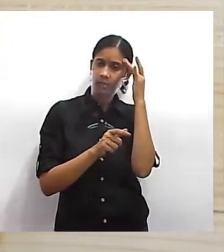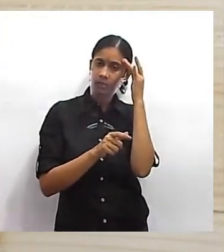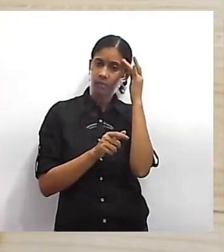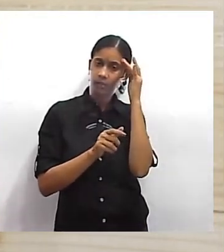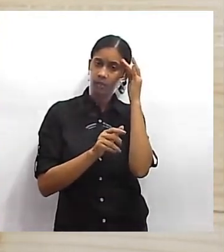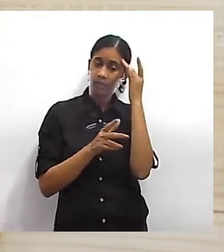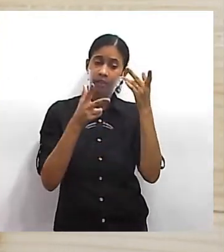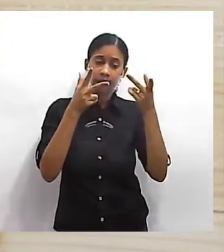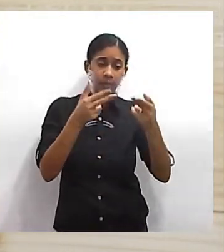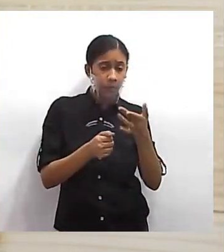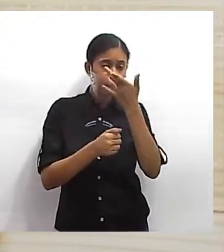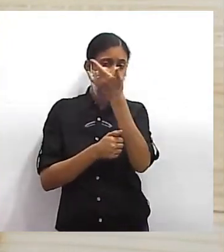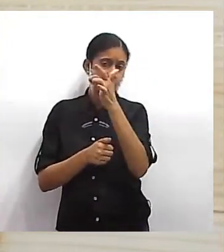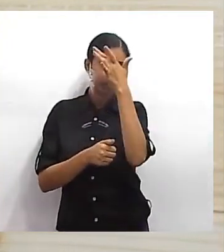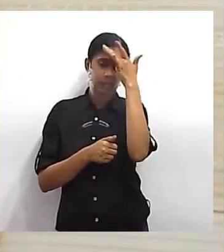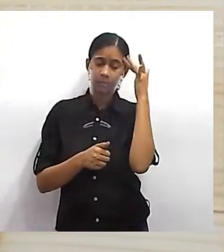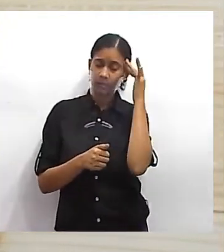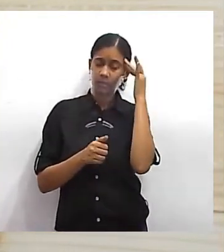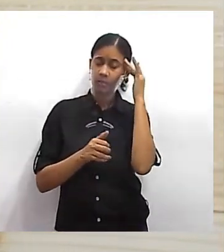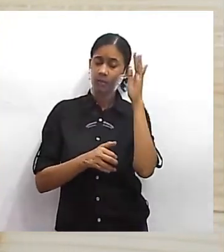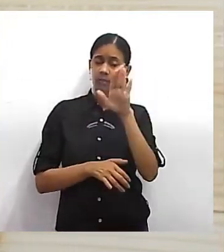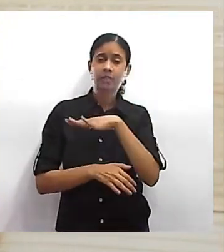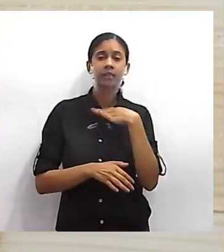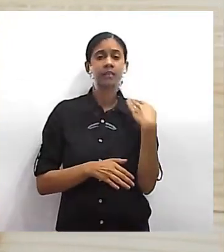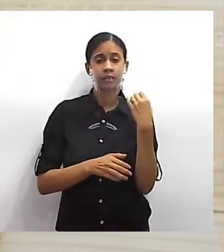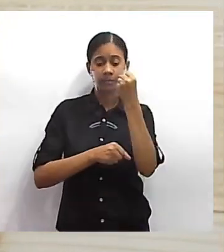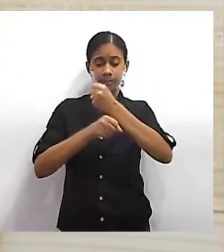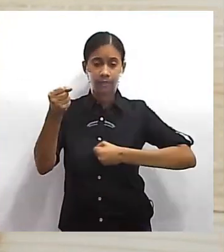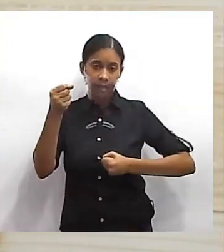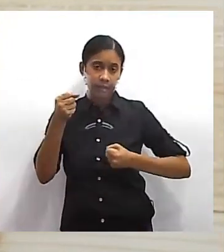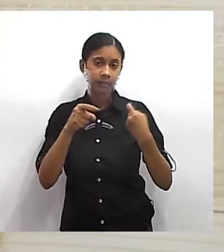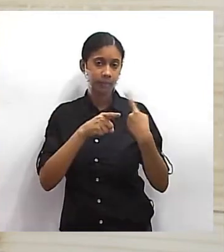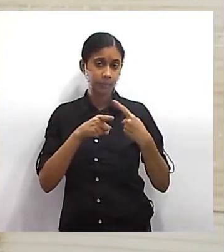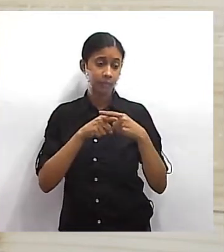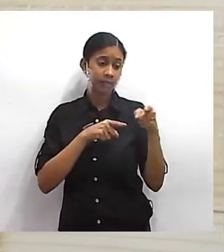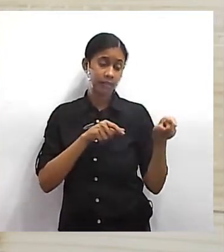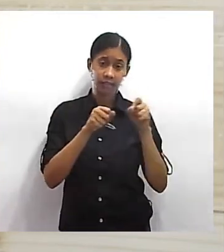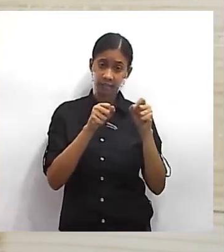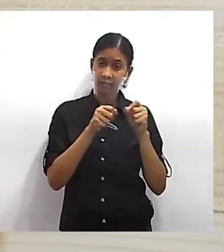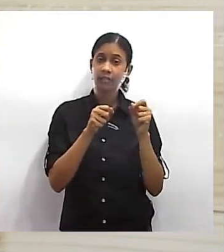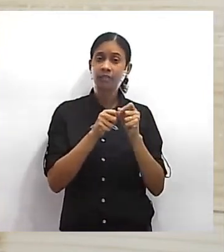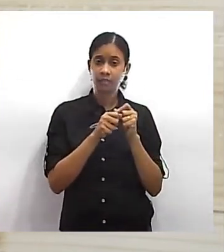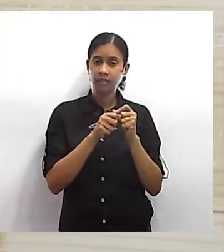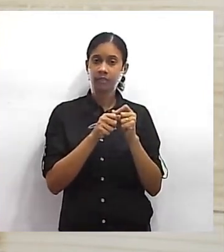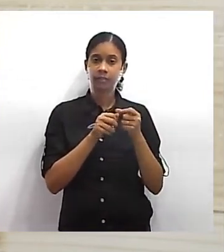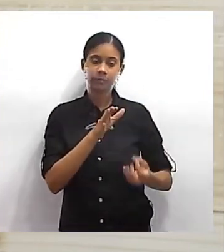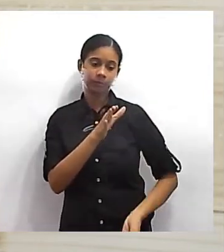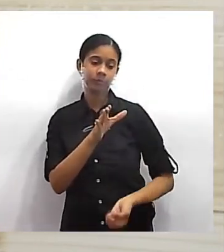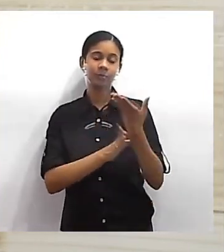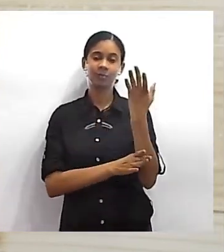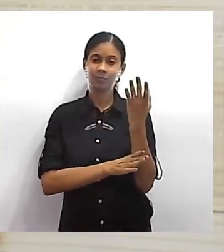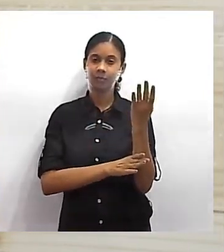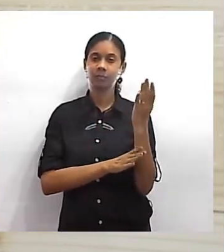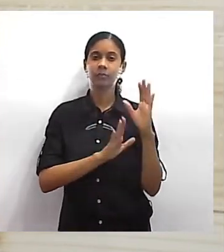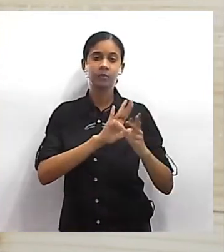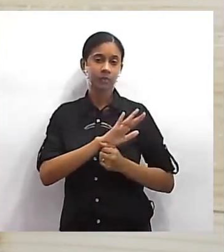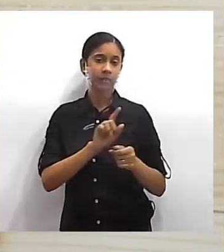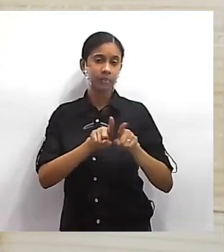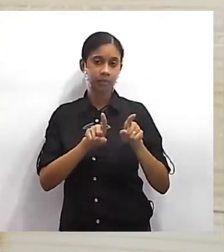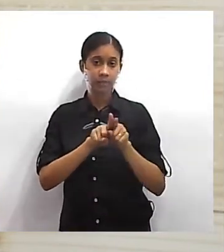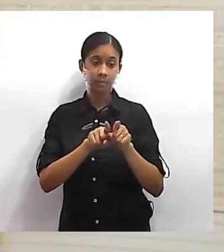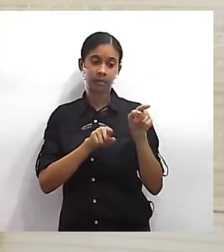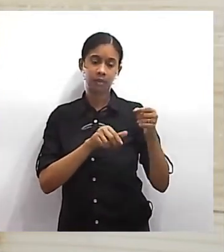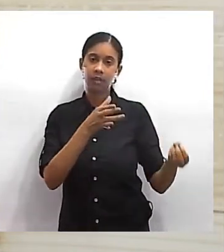o latrocida, o sujeito que mata para roubar. Porque ele cria o bandido, ele cria a miséria. Porque quando